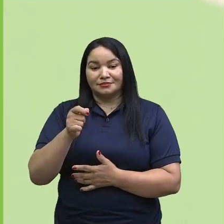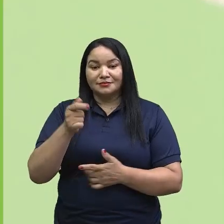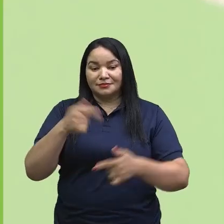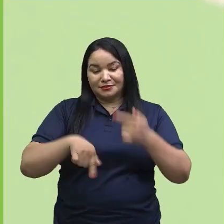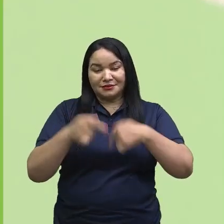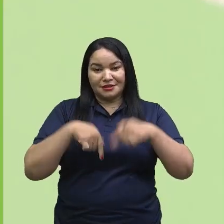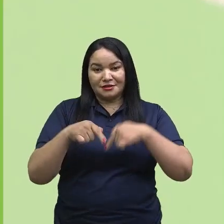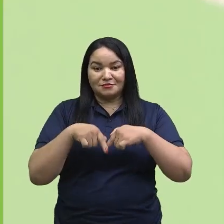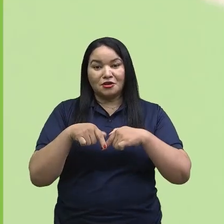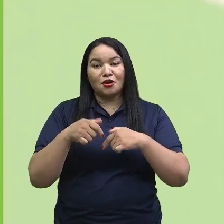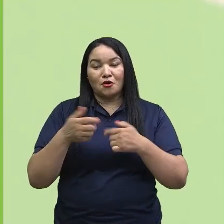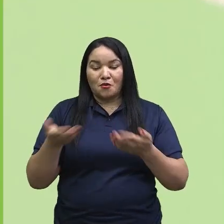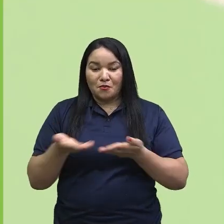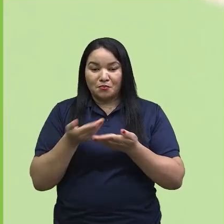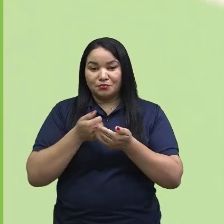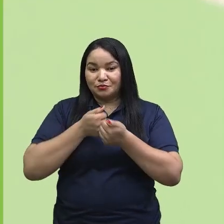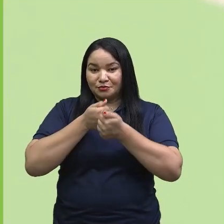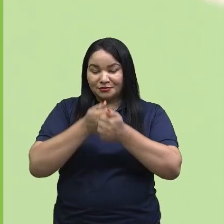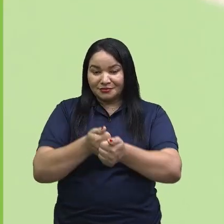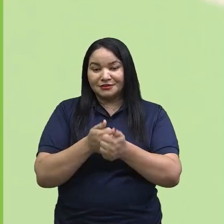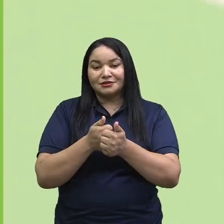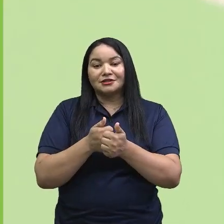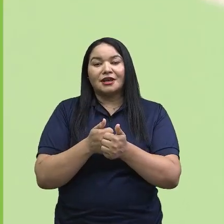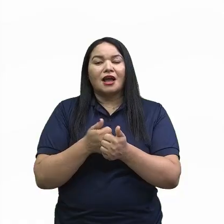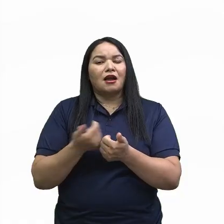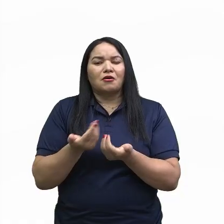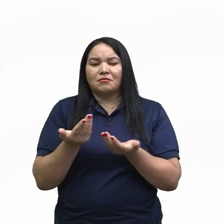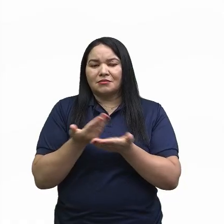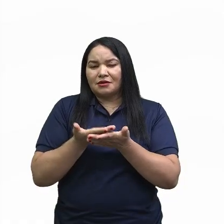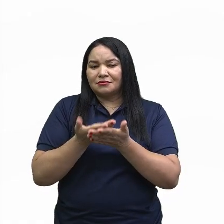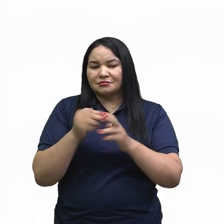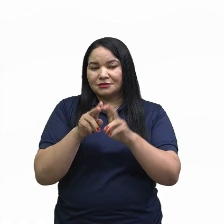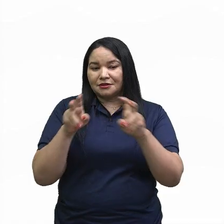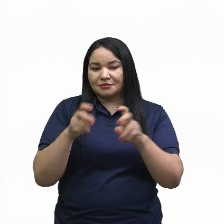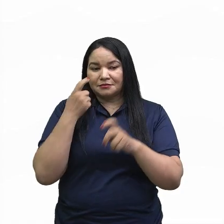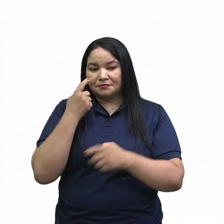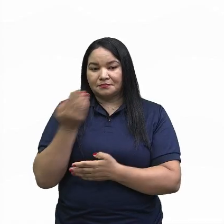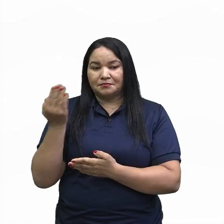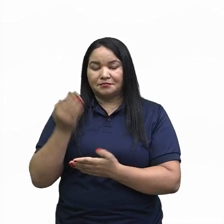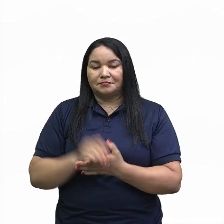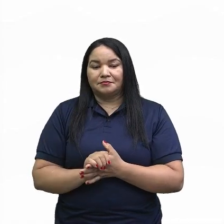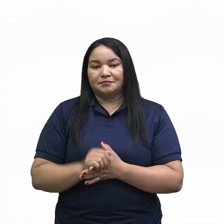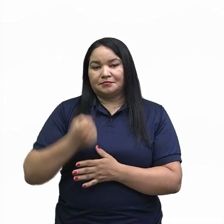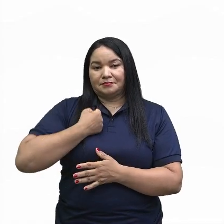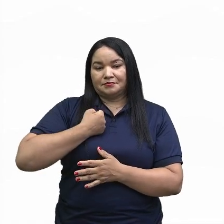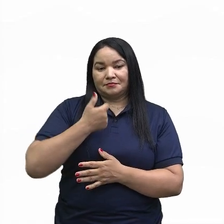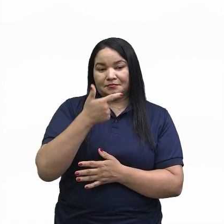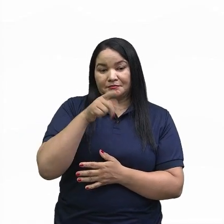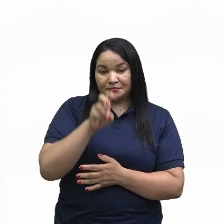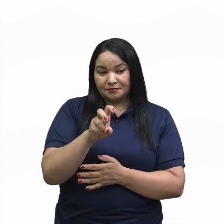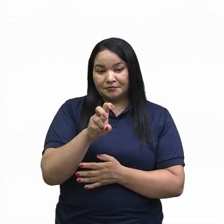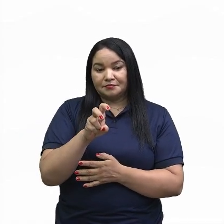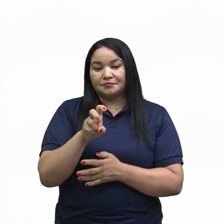estarei aqui com vocês. Então vamos ver o que nós teremos hoje. Aula